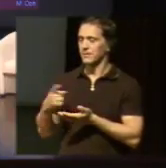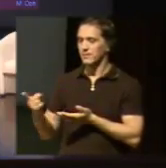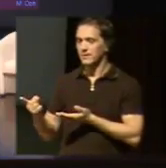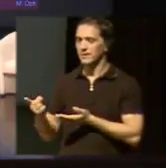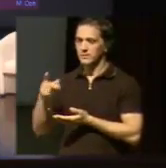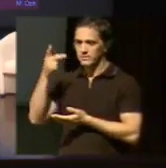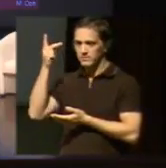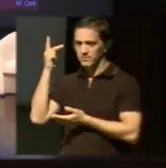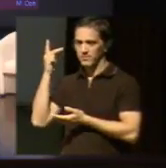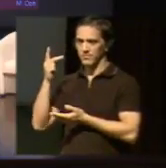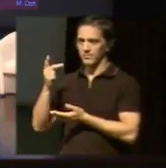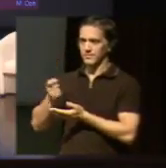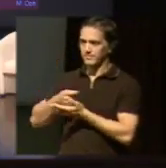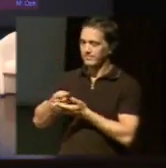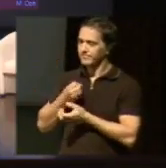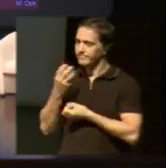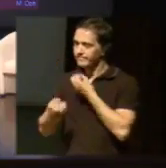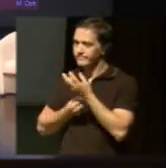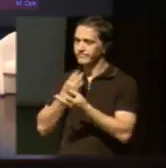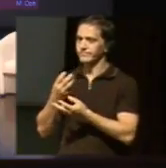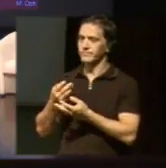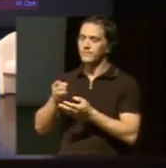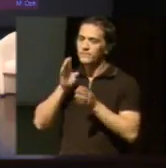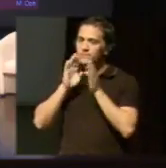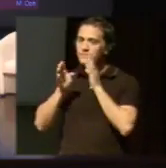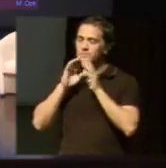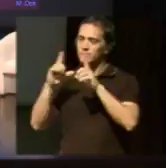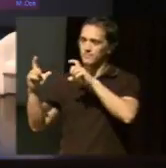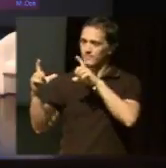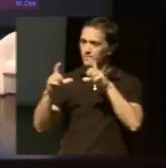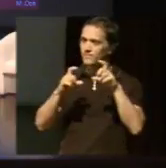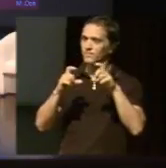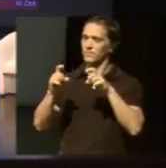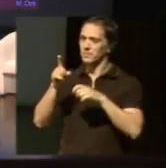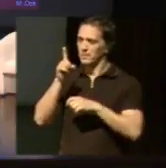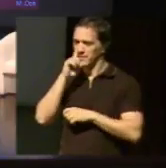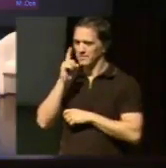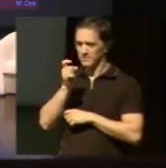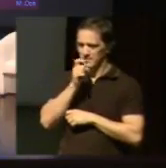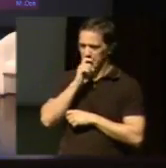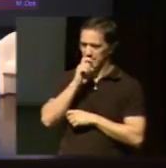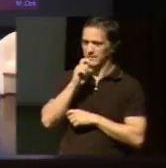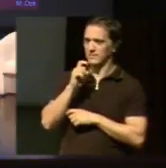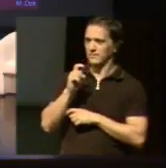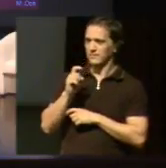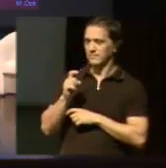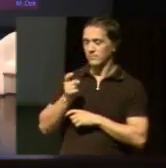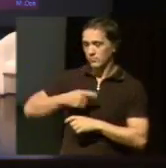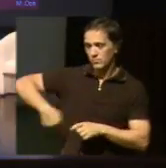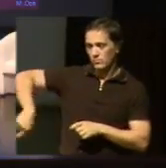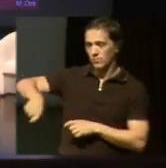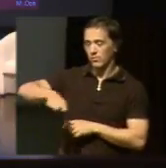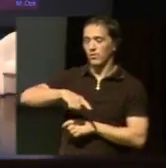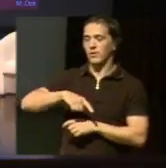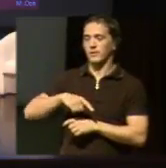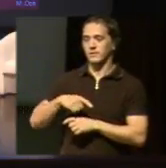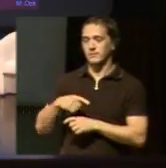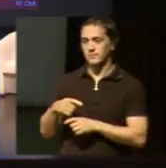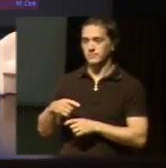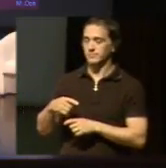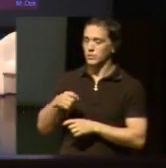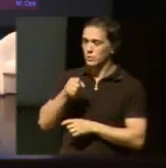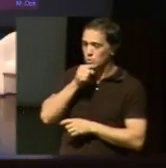sua biografia via Facebook, mostram fotos dos seus pais, da sua profissão, e aí nós, os